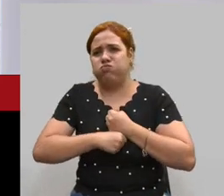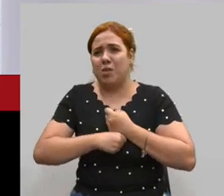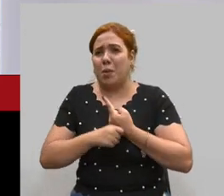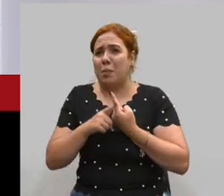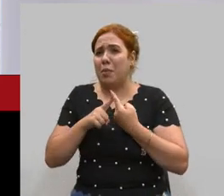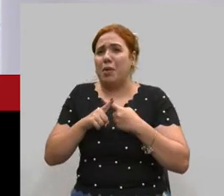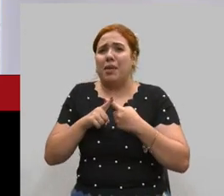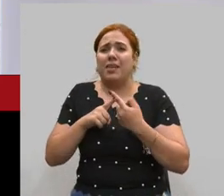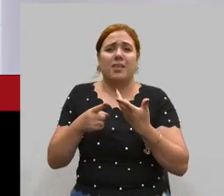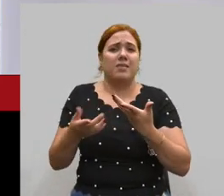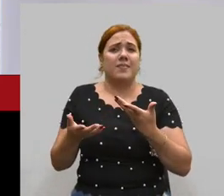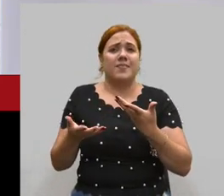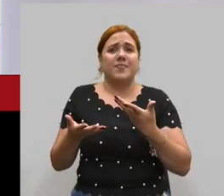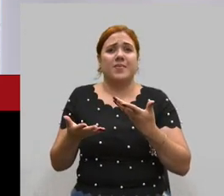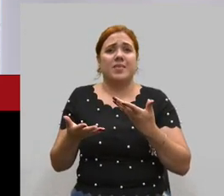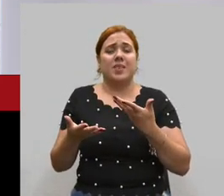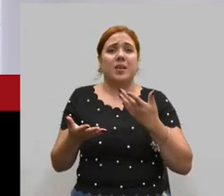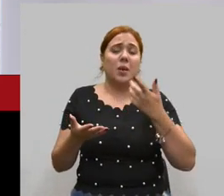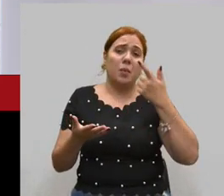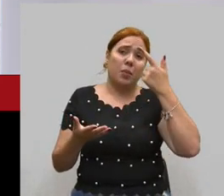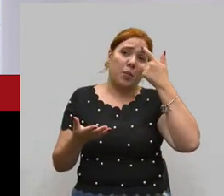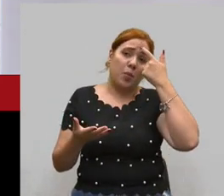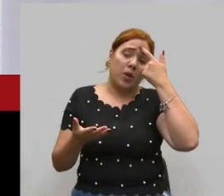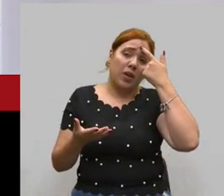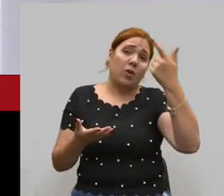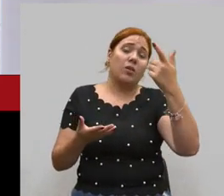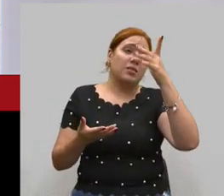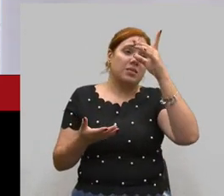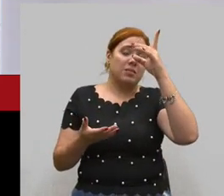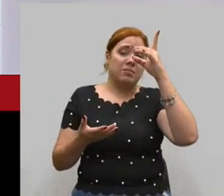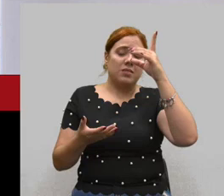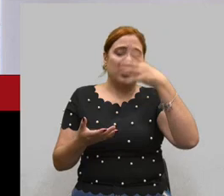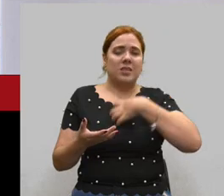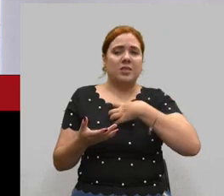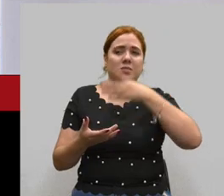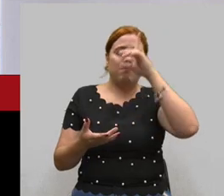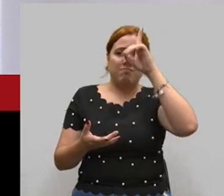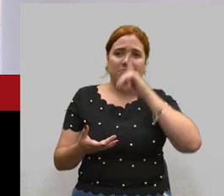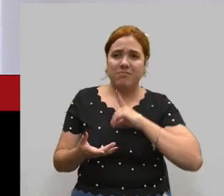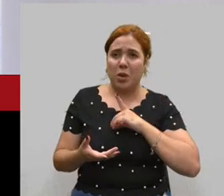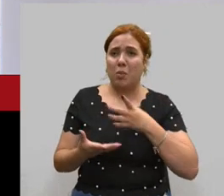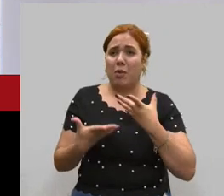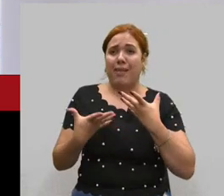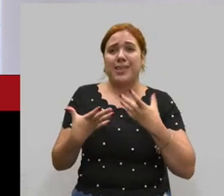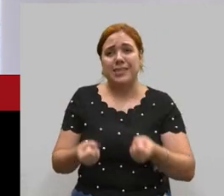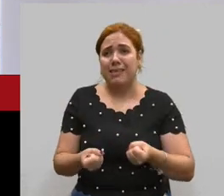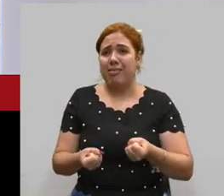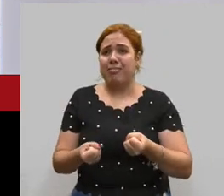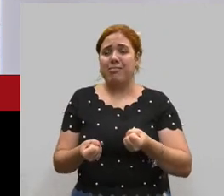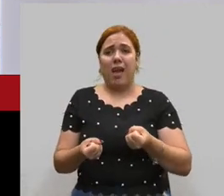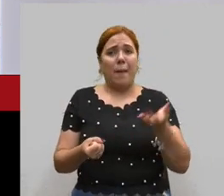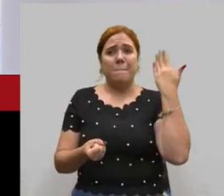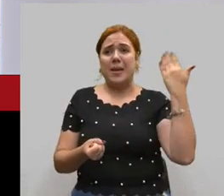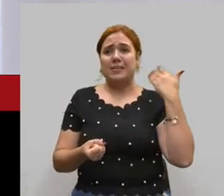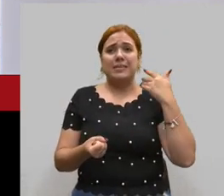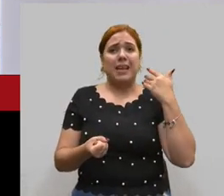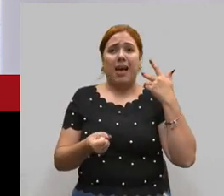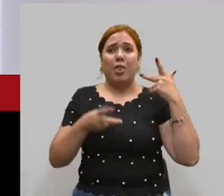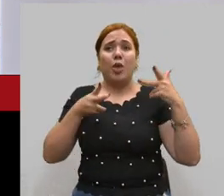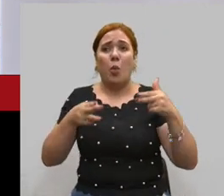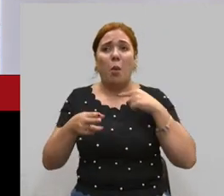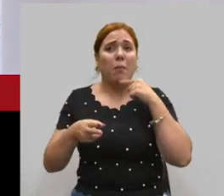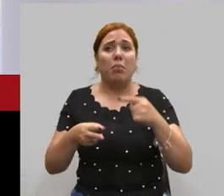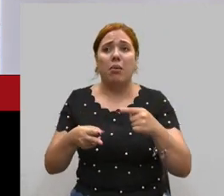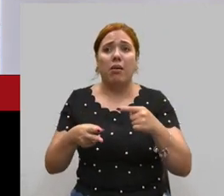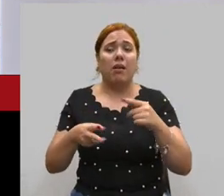eu cheguei assim de talvez ter uma depressão porque aceitar isso foi muito difícil ali foi o momento que eu deixei a bicicleta de lado